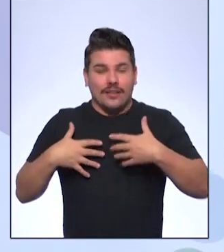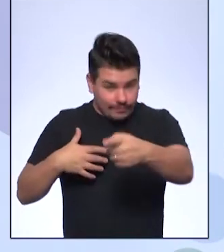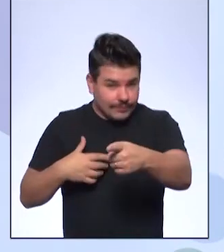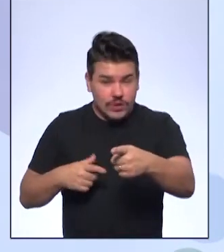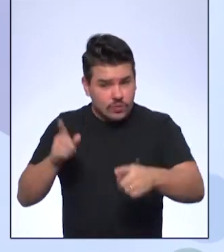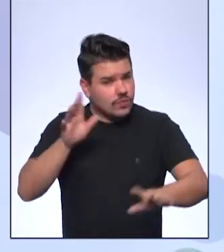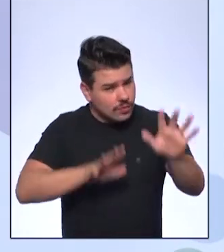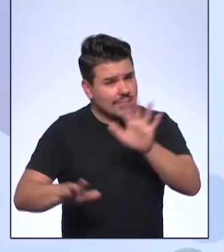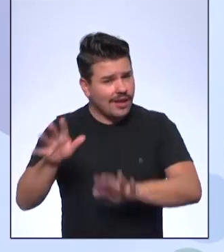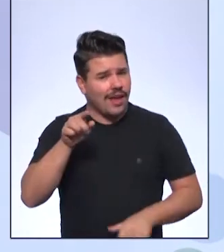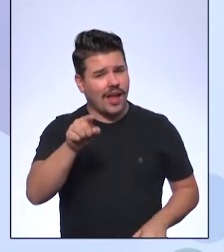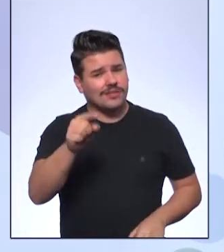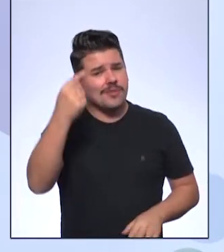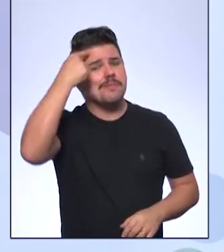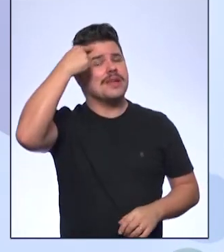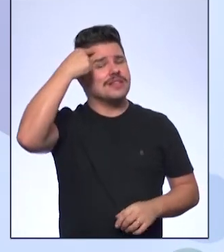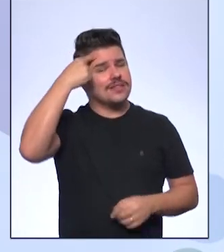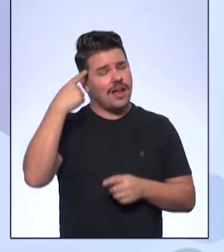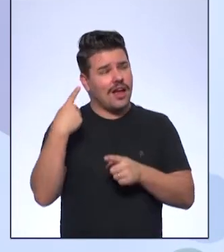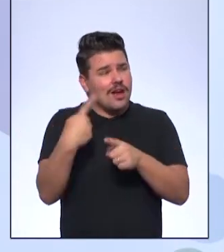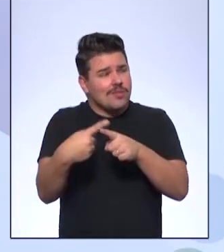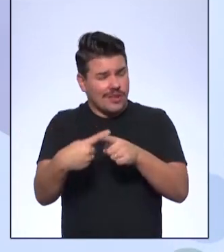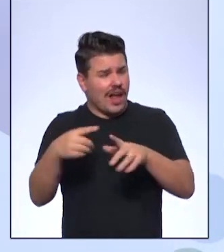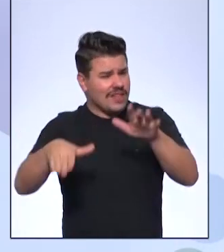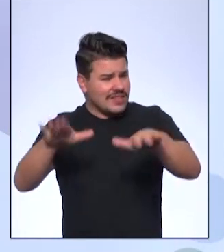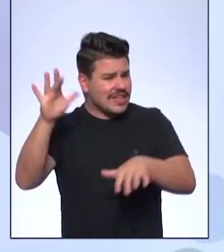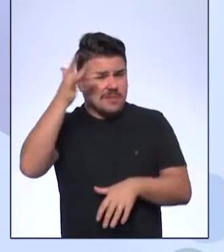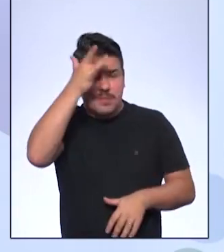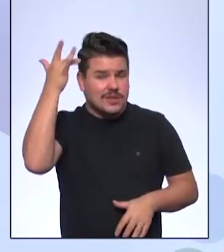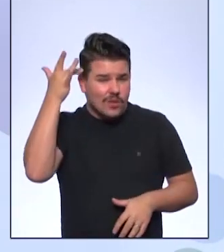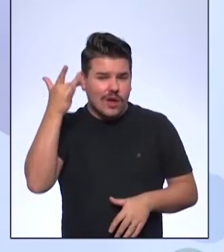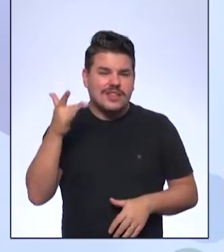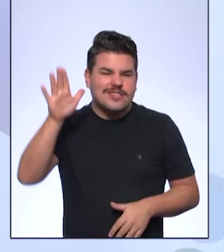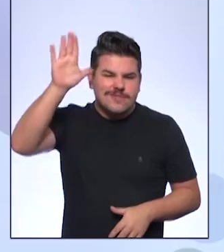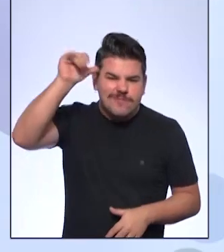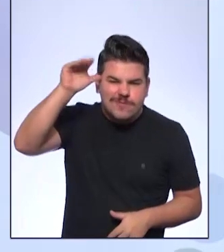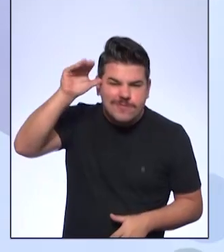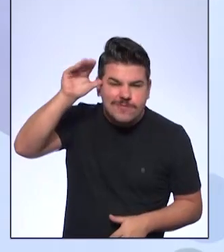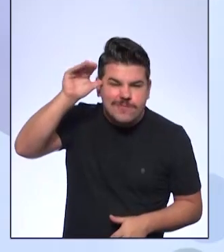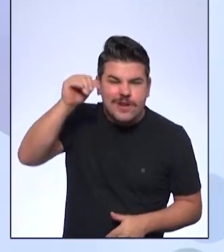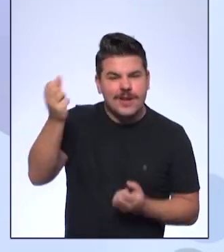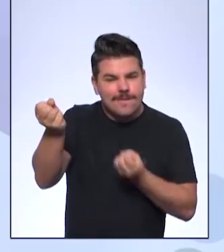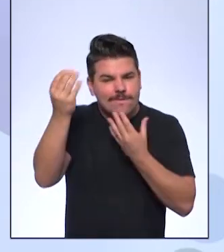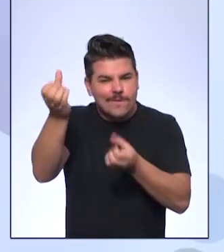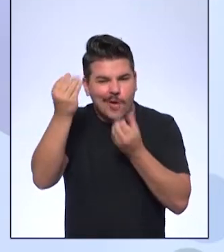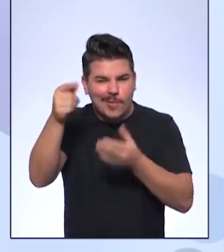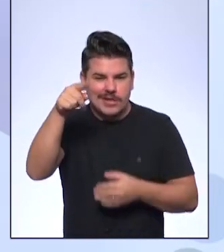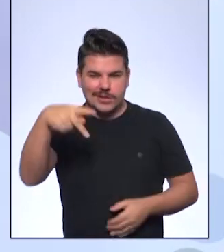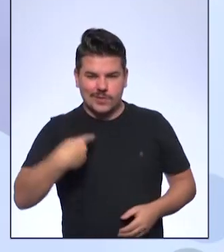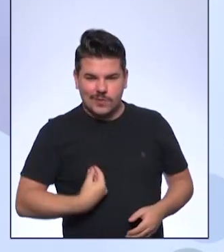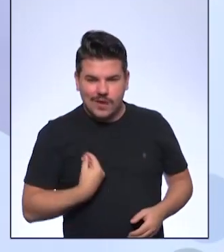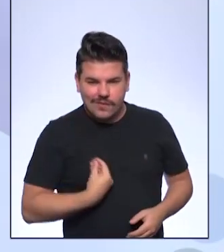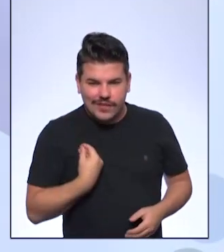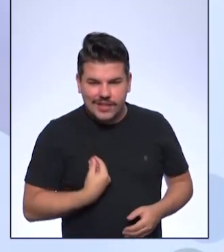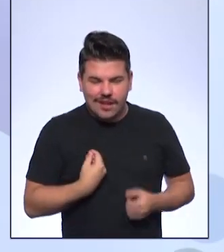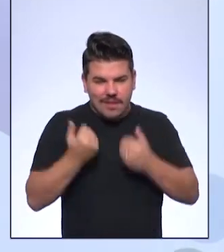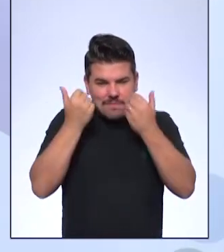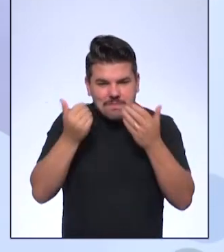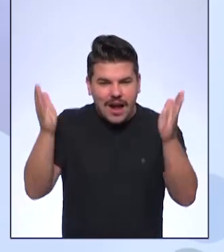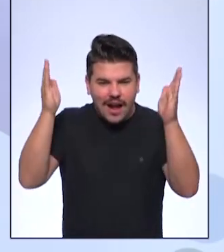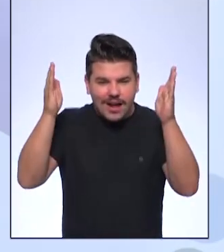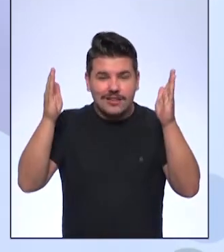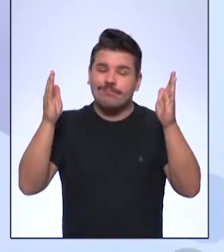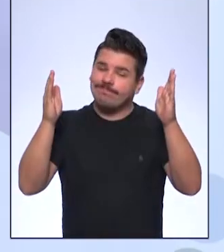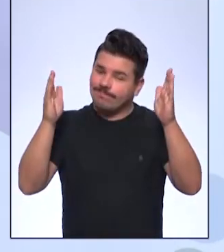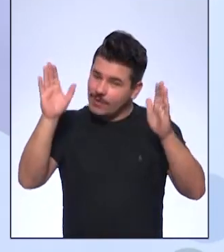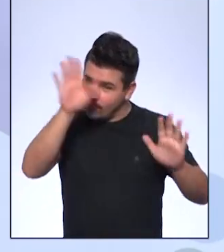cuidado e pensar. Porque as pessoas têm acesso a mais informação, a mais informações do que elas deveriam ter. E a gente tem